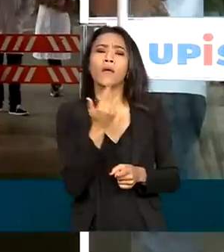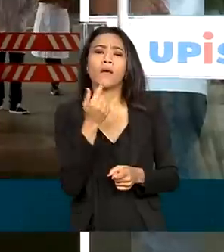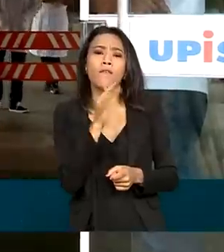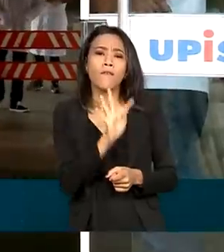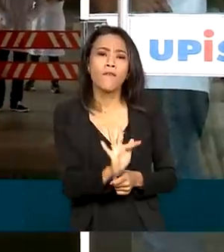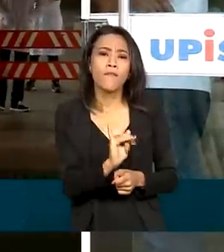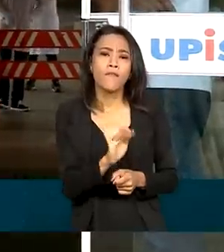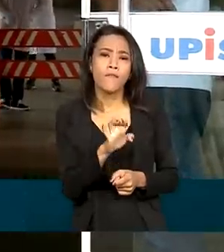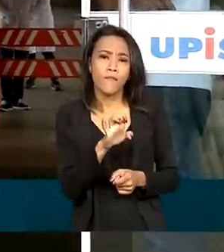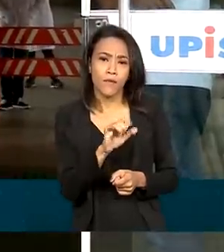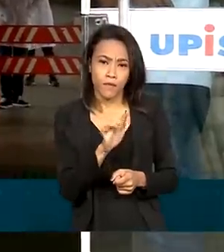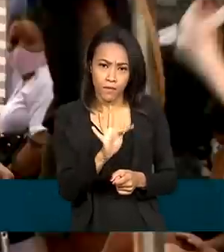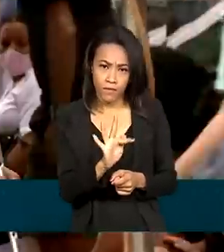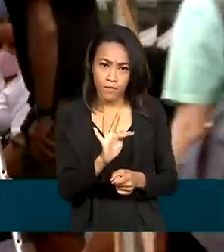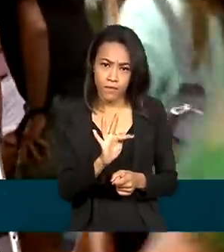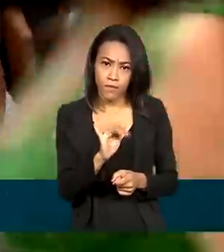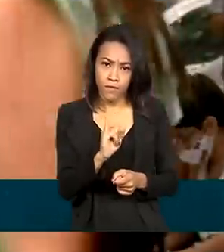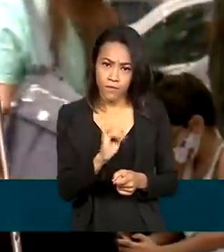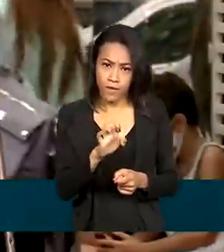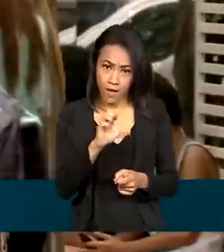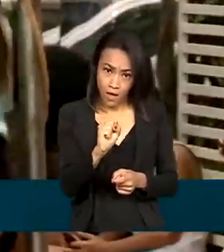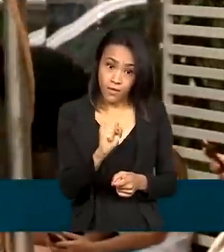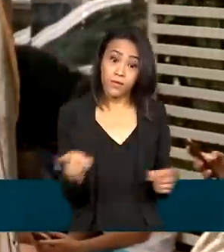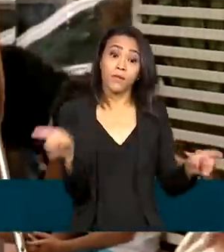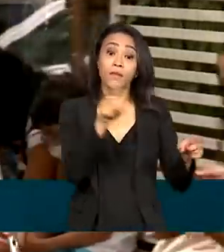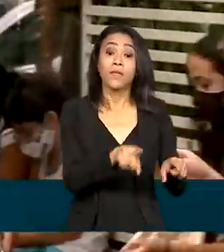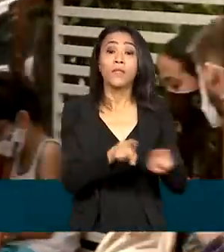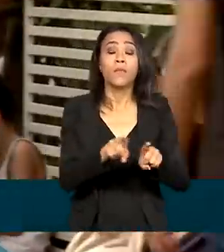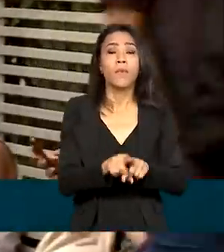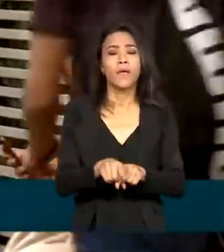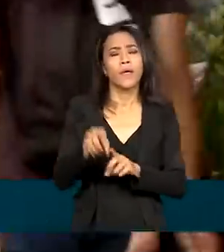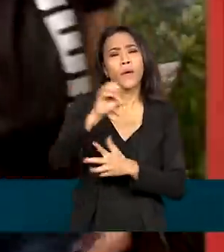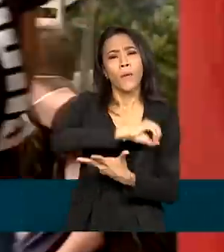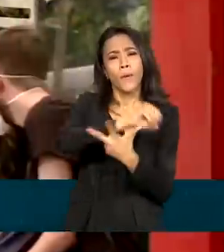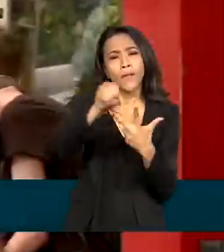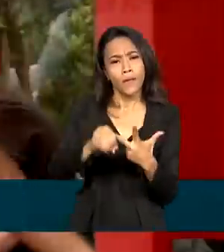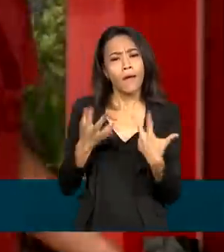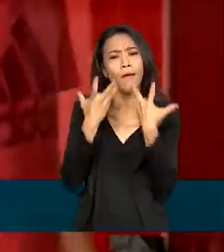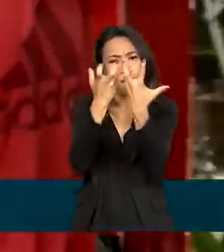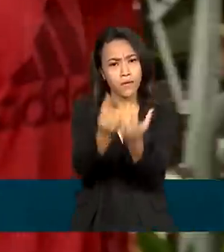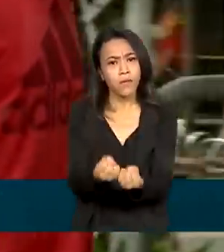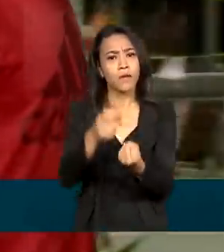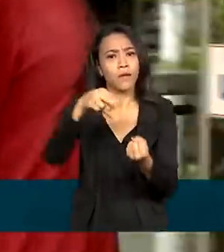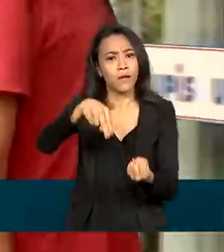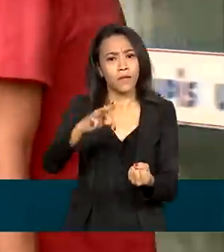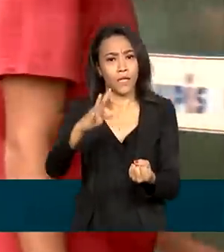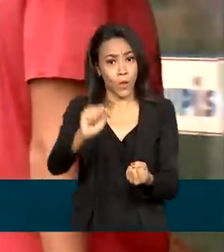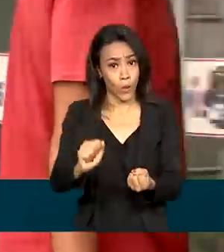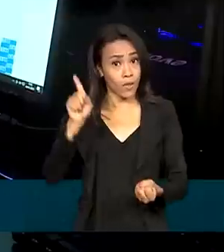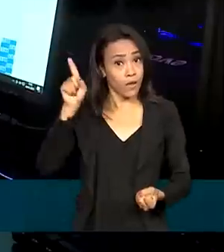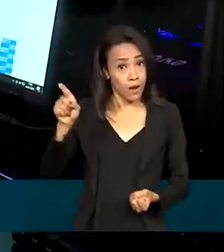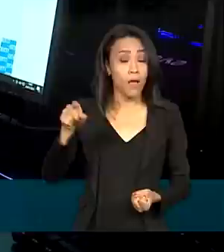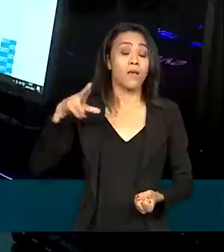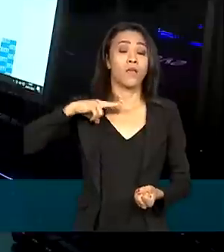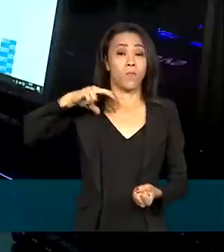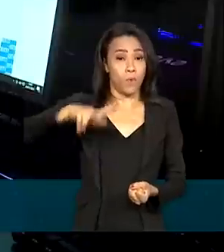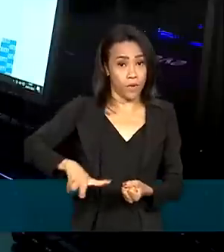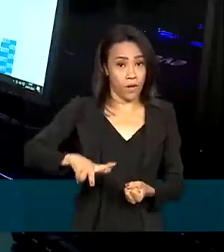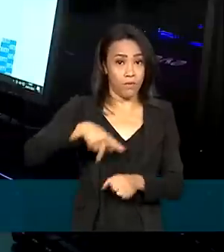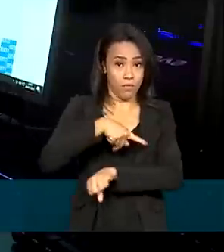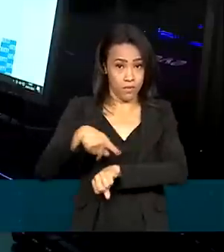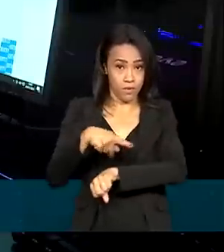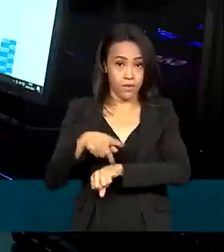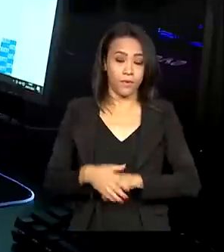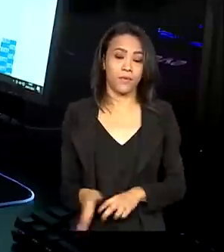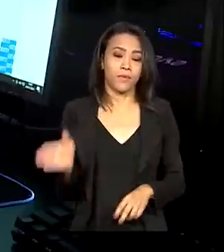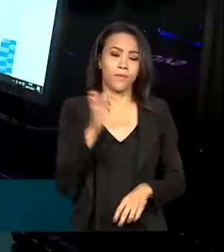o ENEM também é aceito em mais de 50 instituições de educação superior de Portugal assim como nas